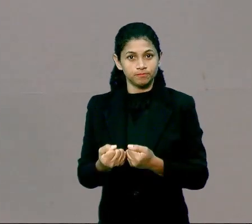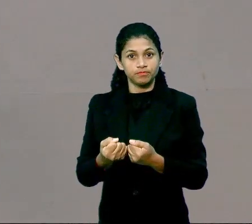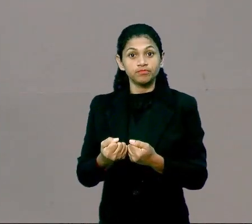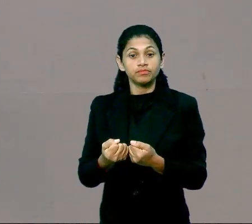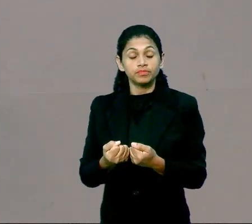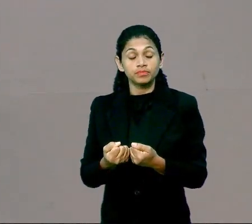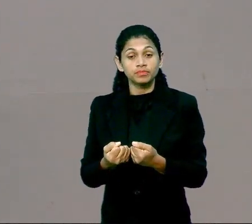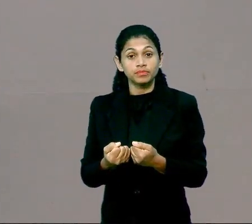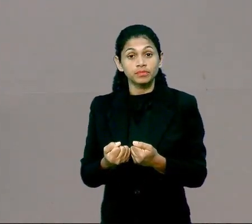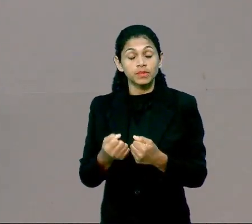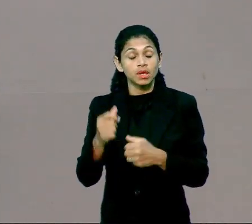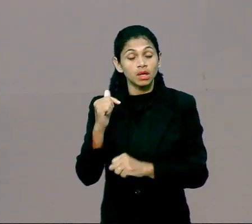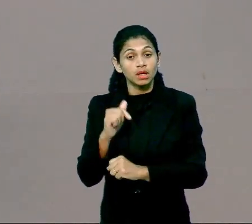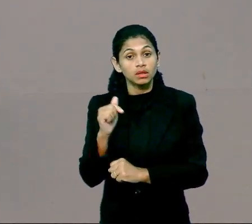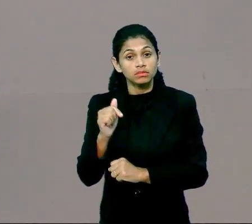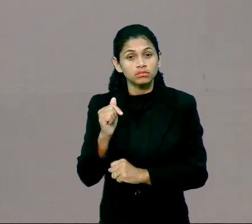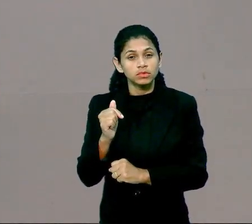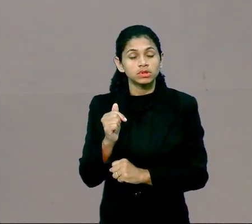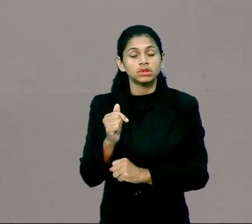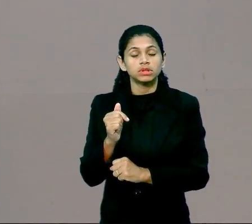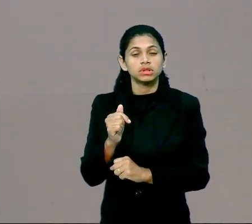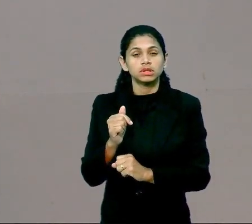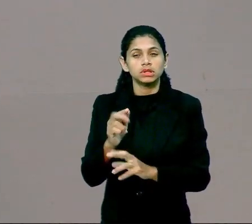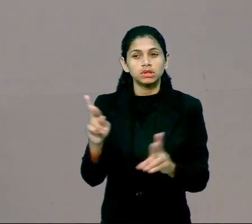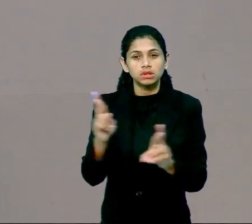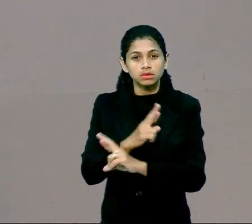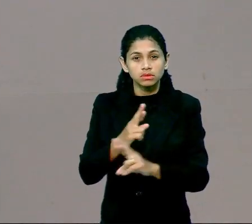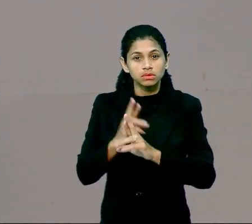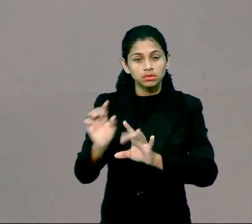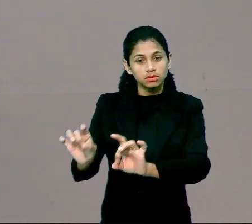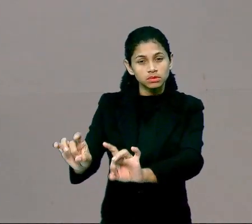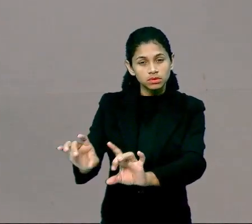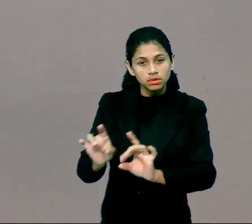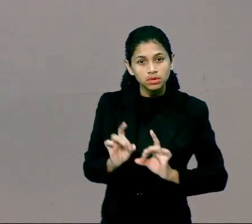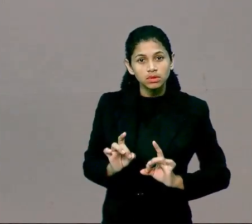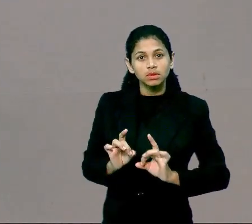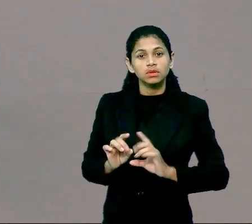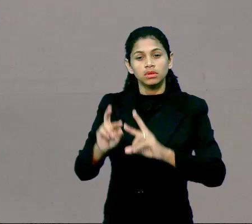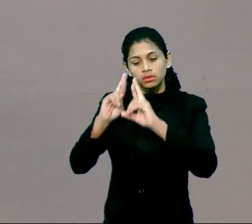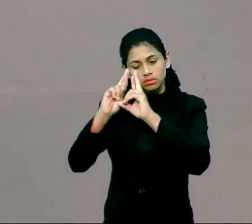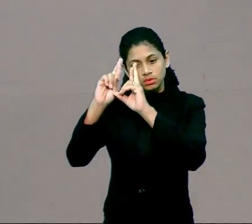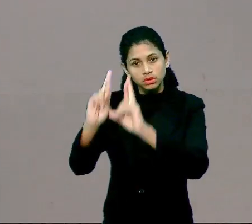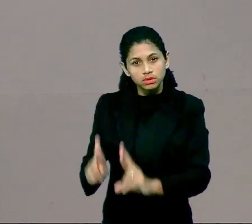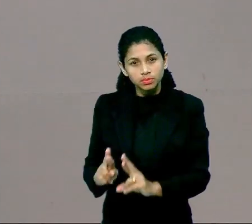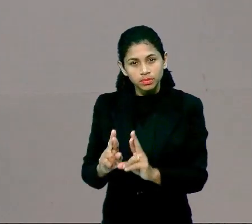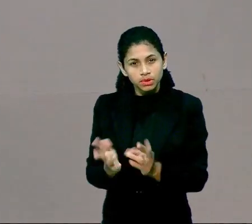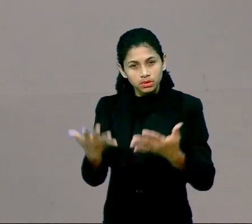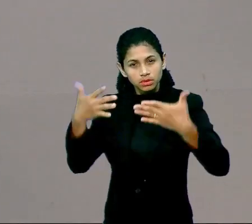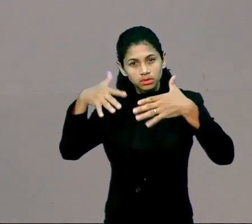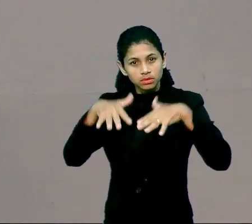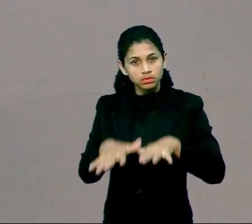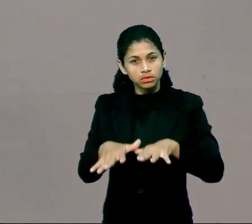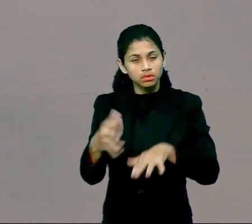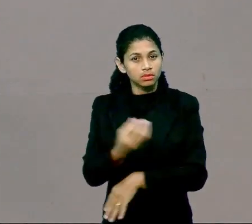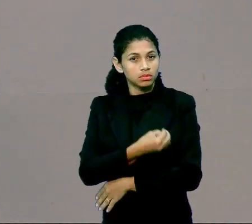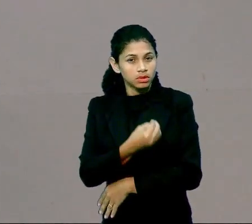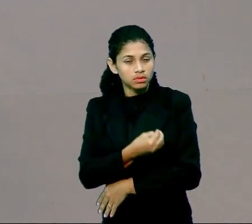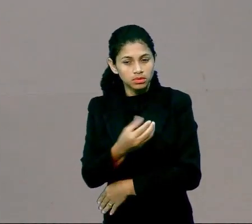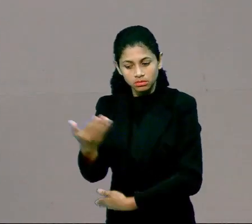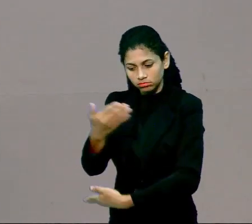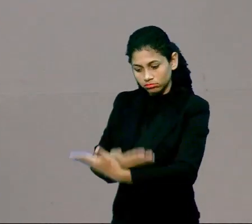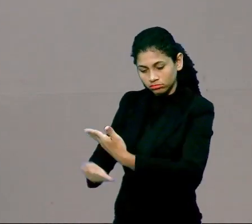aqui seria o direcionamento da técnica. Tem a questão do respeito, da inclusão, a participação,